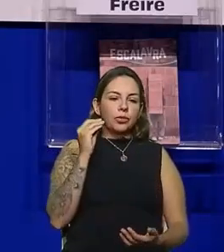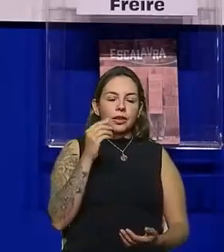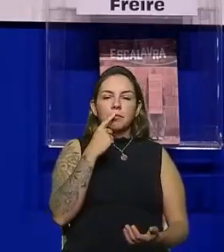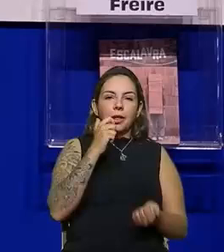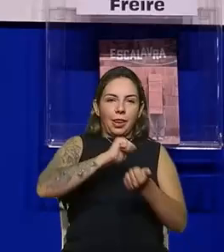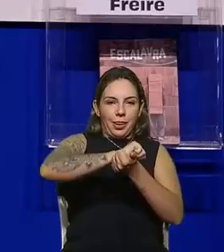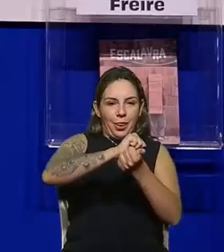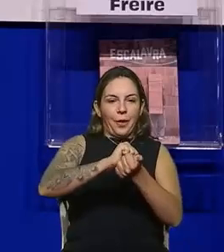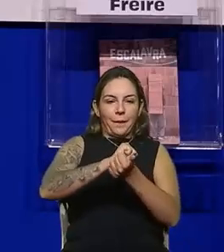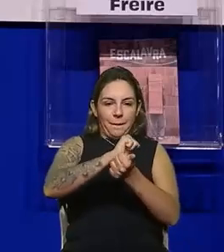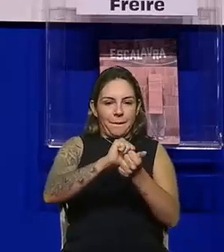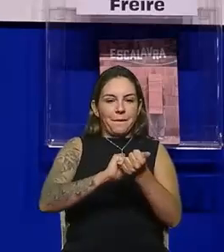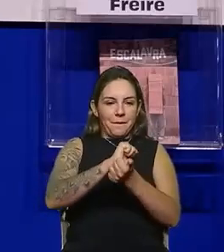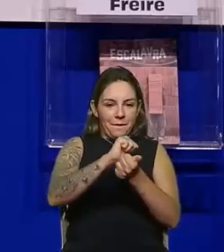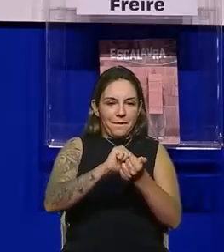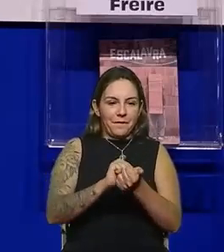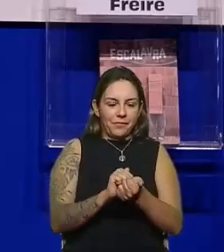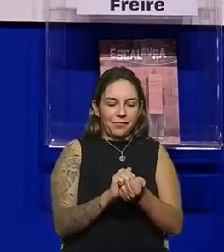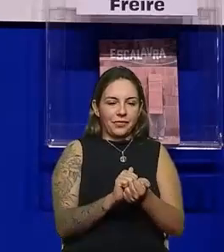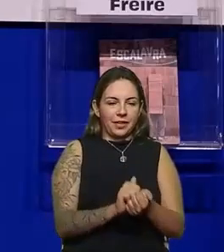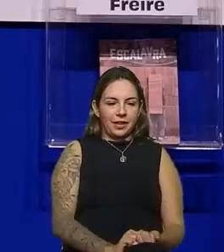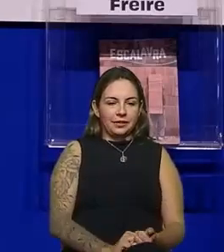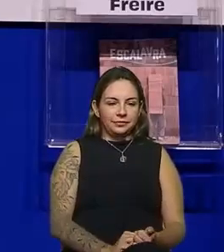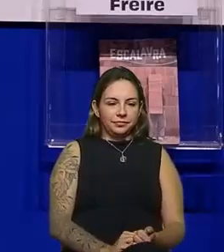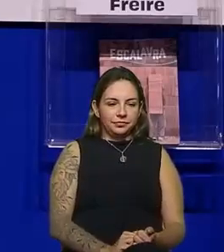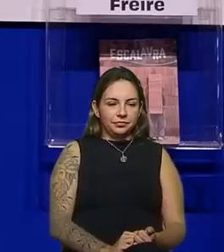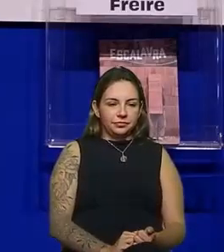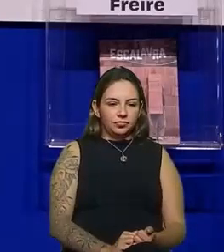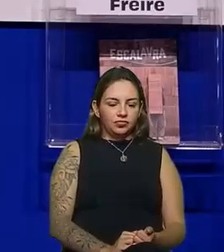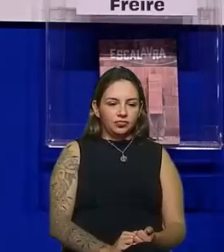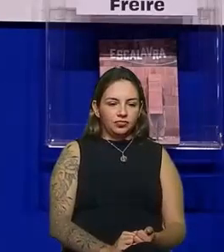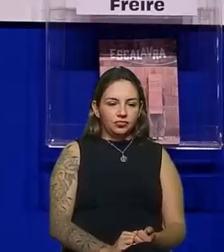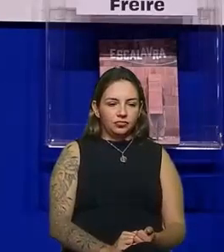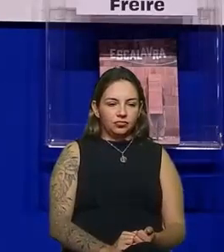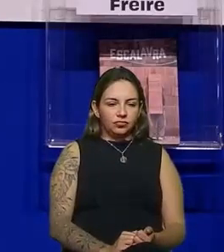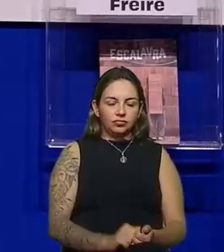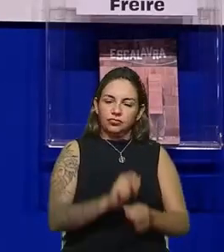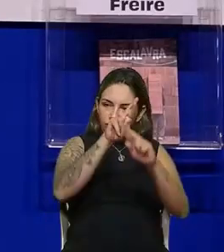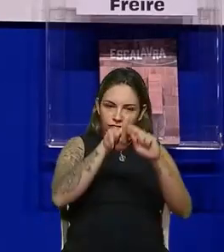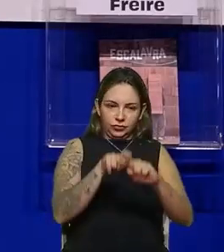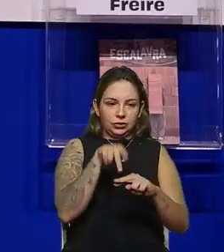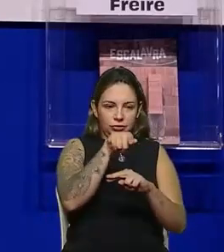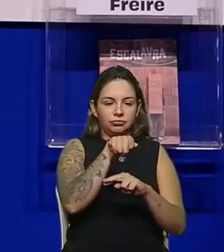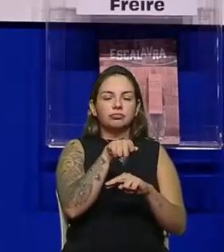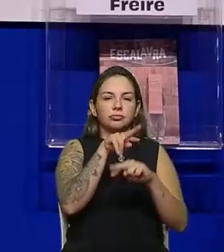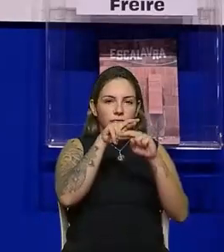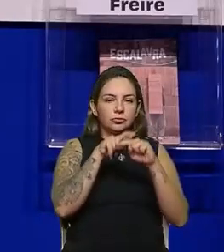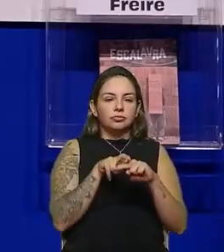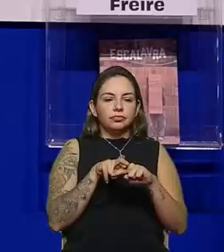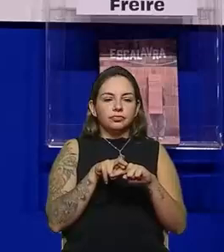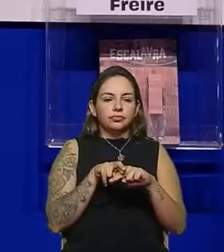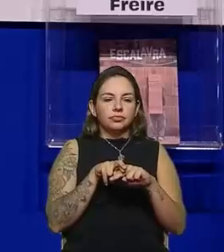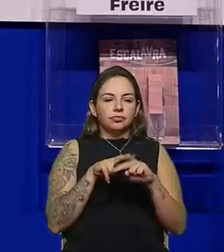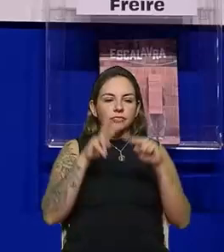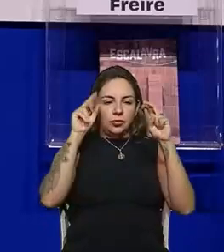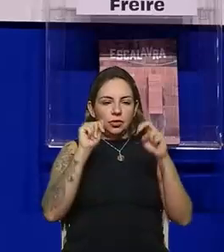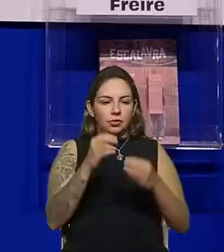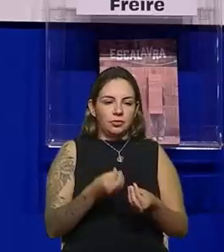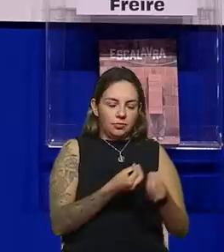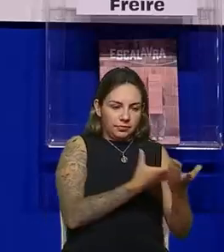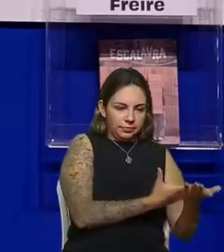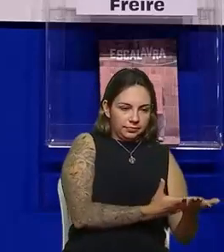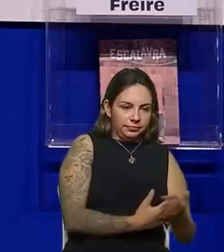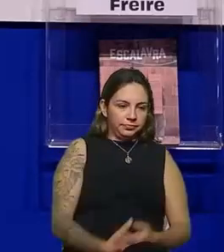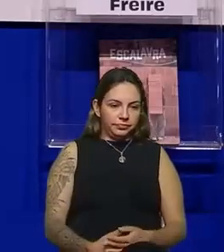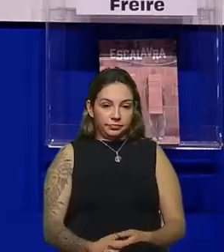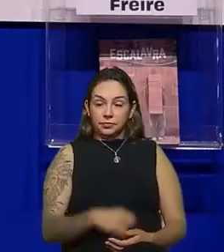língua. É este aqui. E há aqui várias crônicas sobre Drummond, várias crônicas sobre Jorge Amado, e ele ofereceu